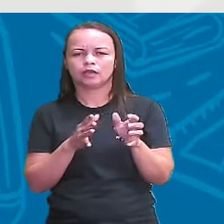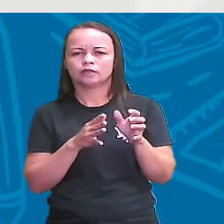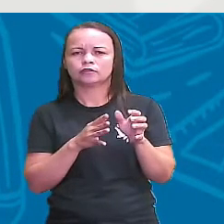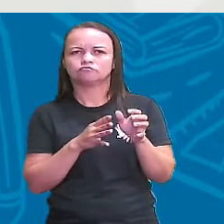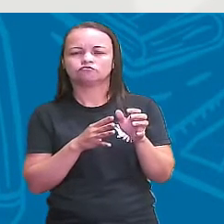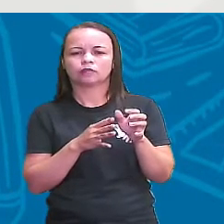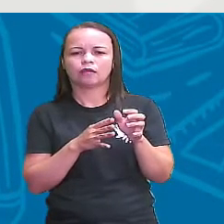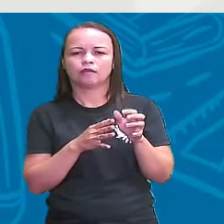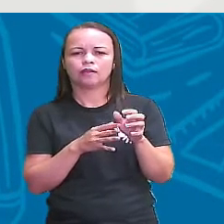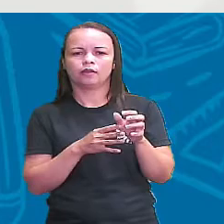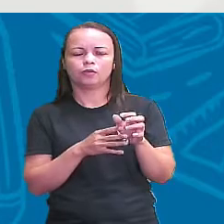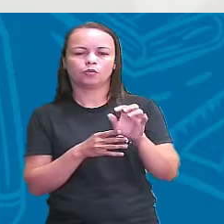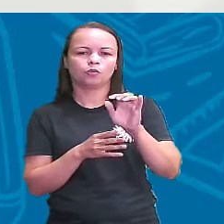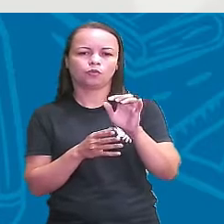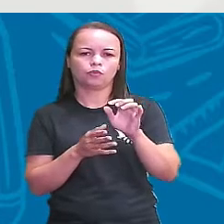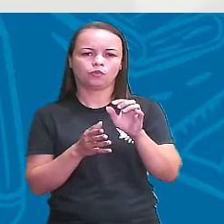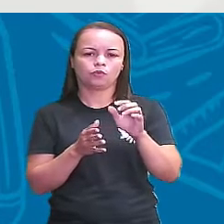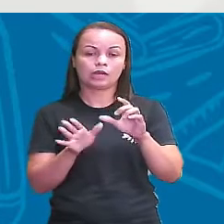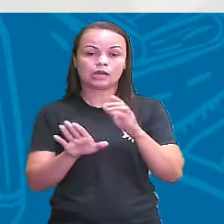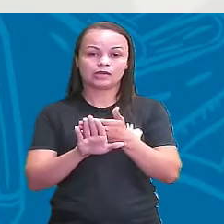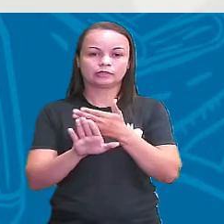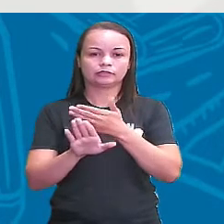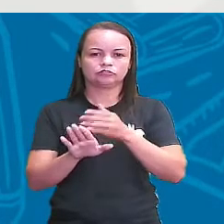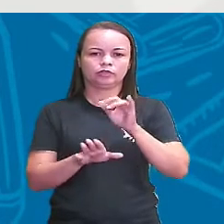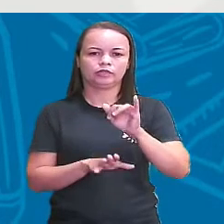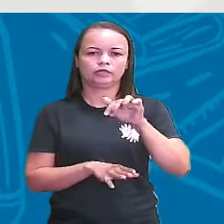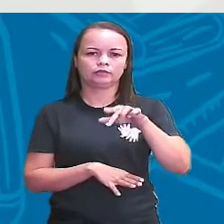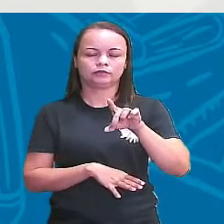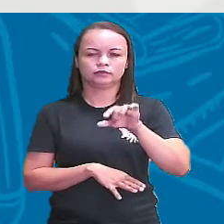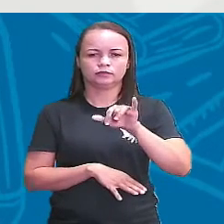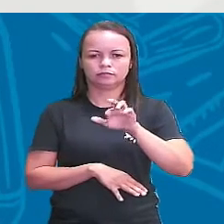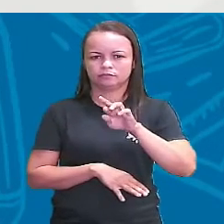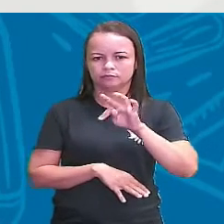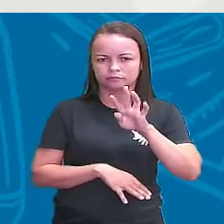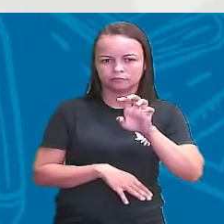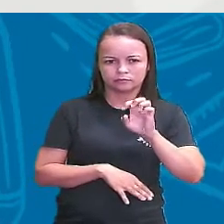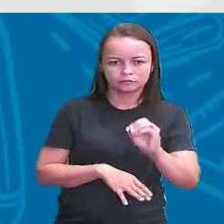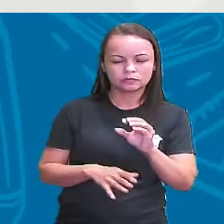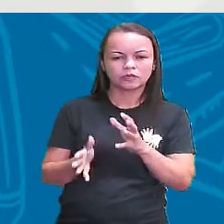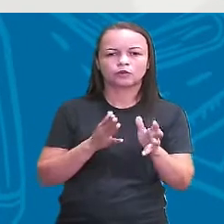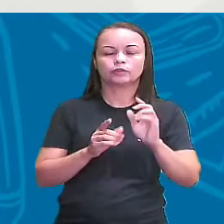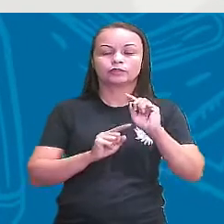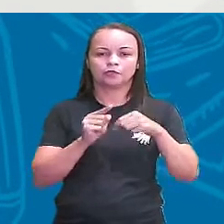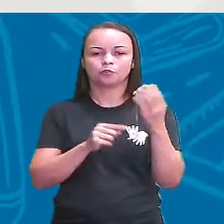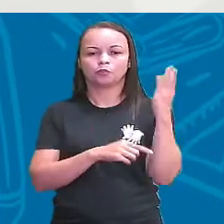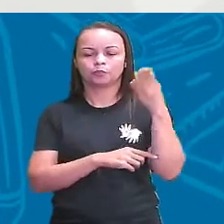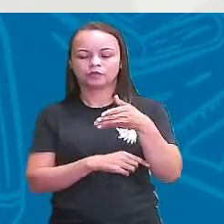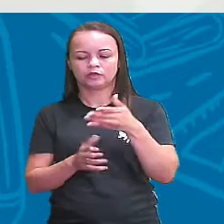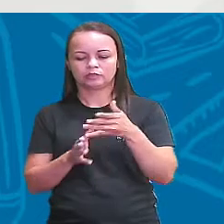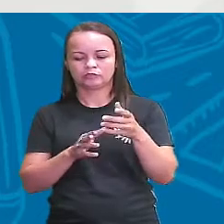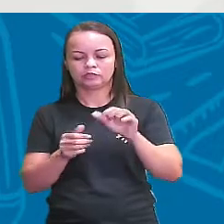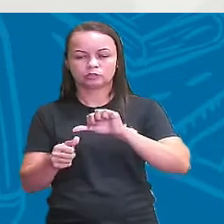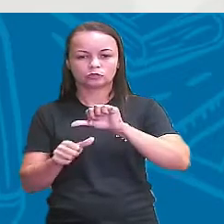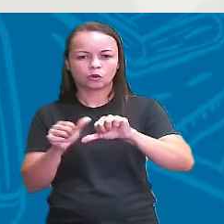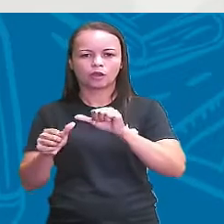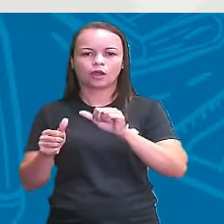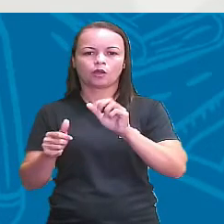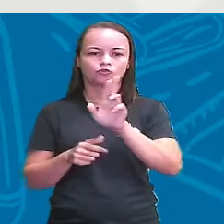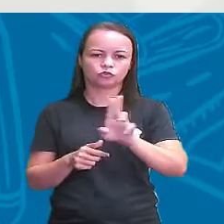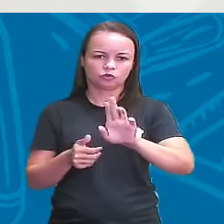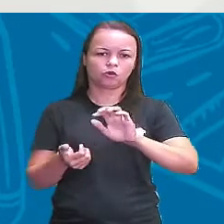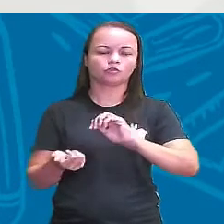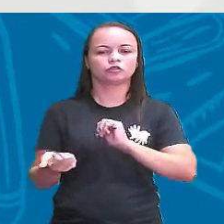direto, ficaria assim se a gente fosse substituir os nomes por pronomes. Ó,